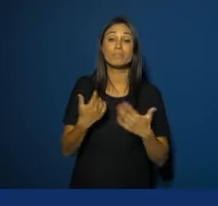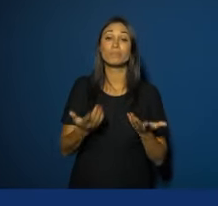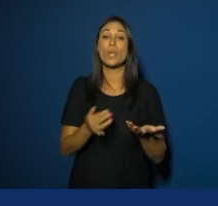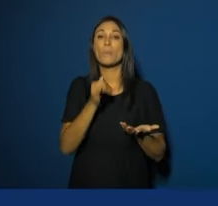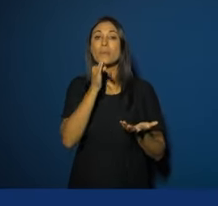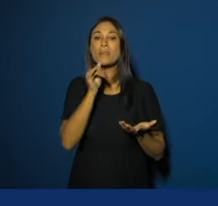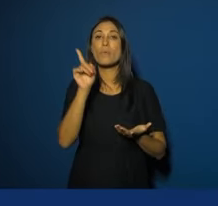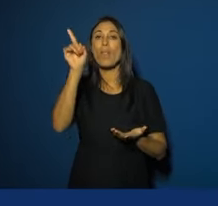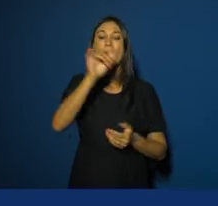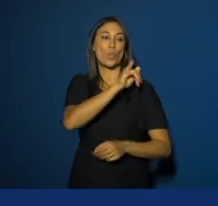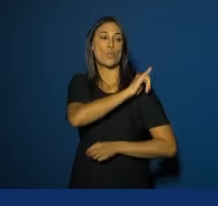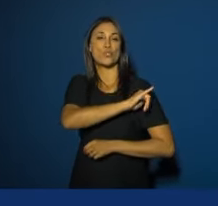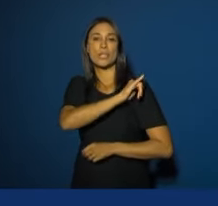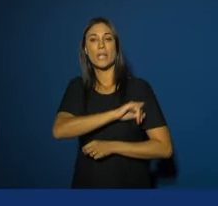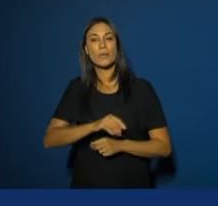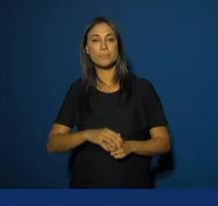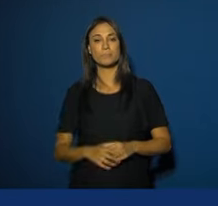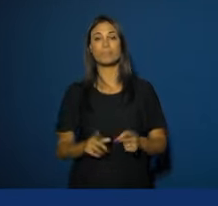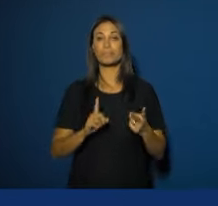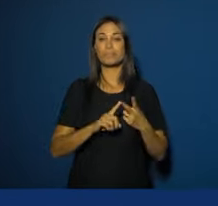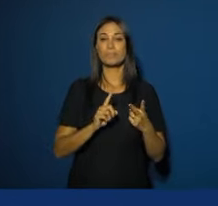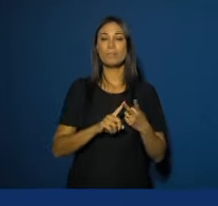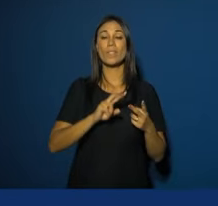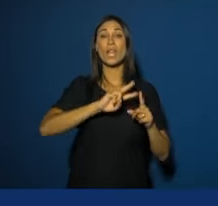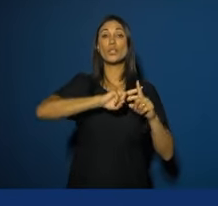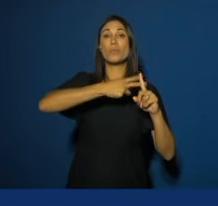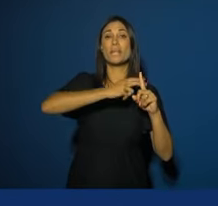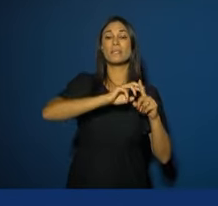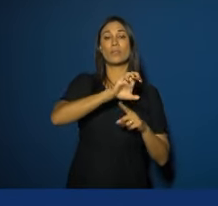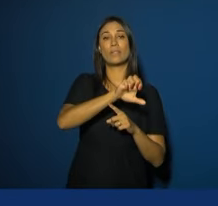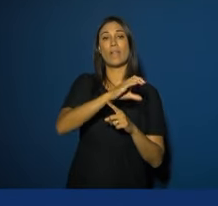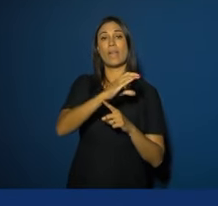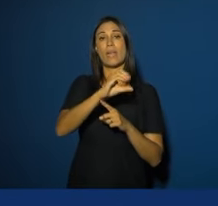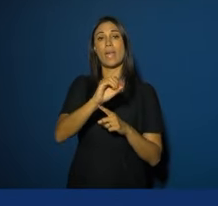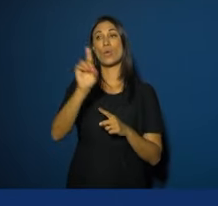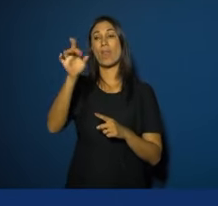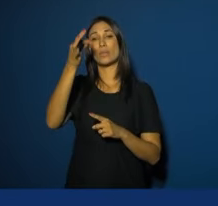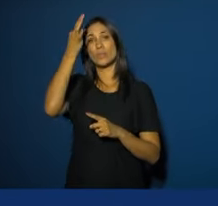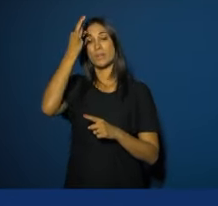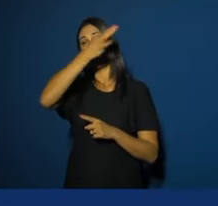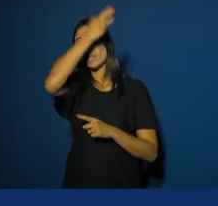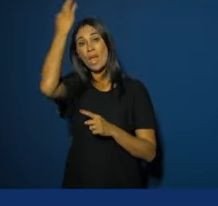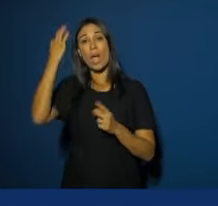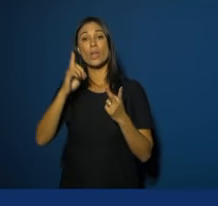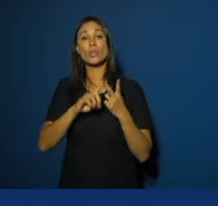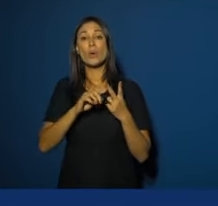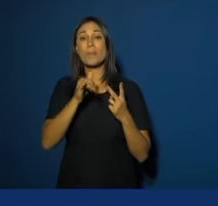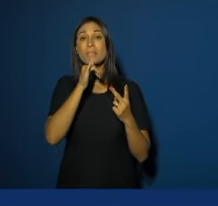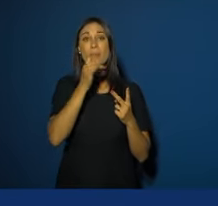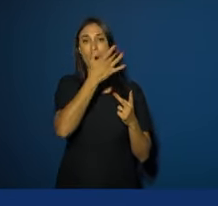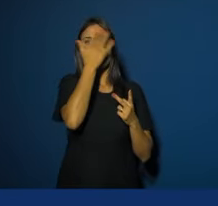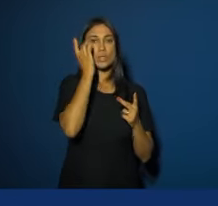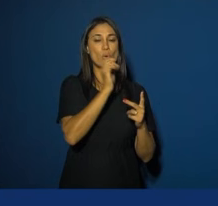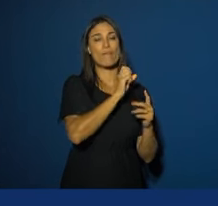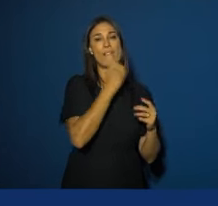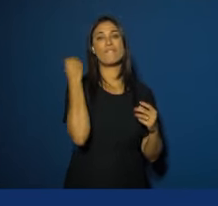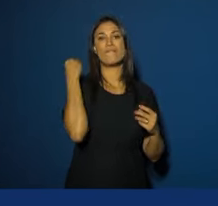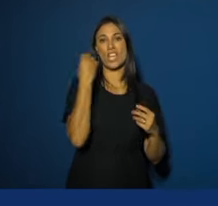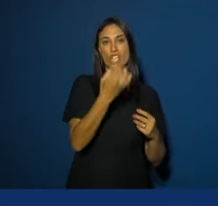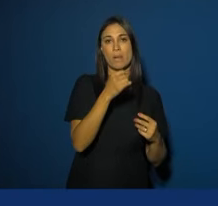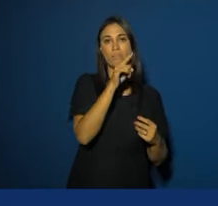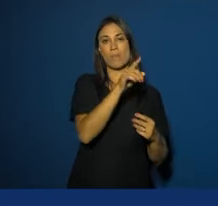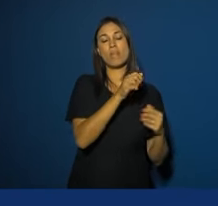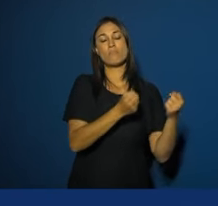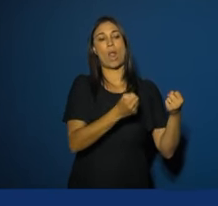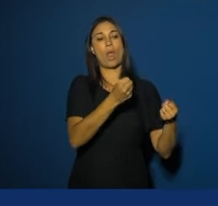na subida da Serra no Rio de Janeiro na duplicação da eco 101 no Espírito Santo sujeito sai de São Paulo em pista dupla